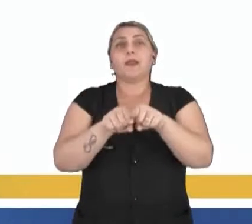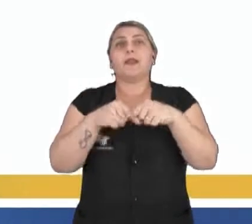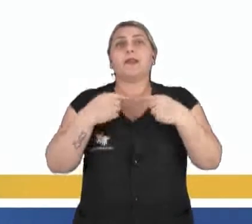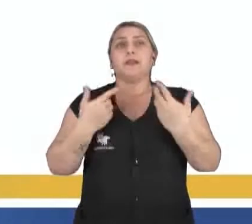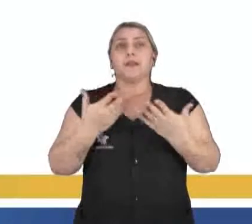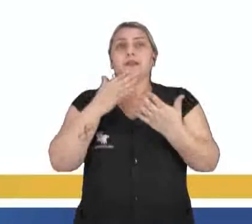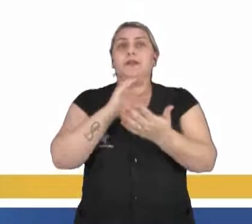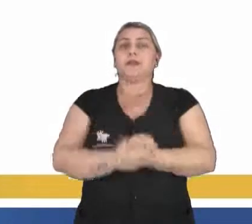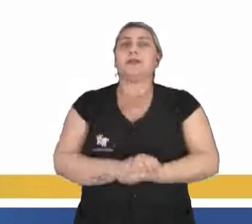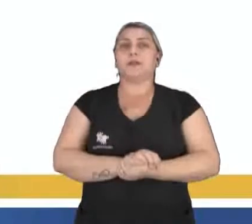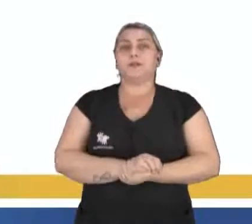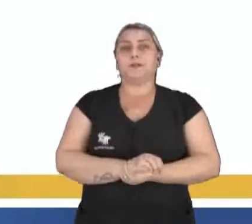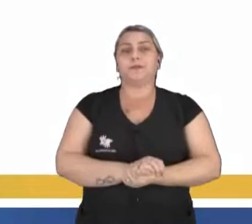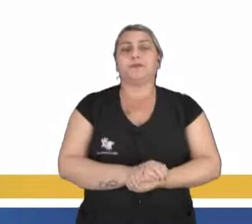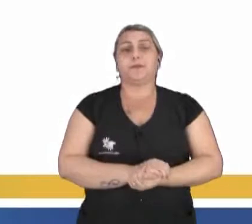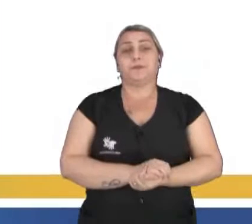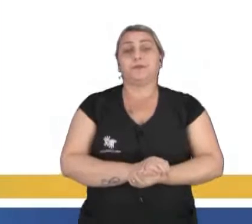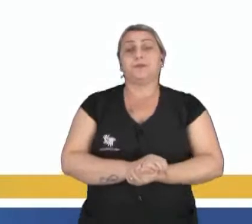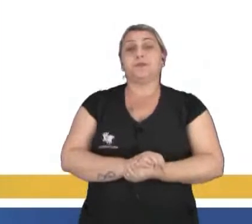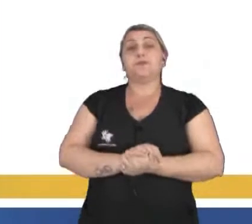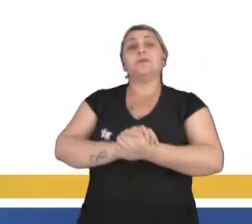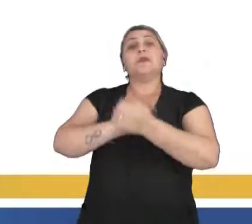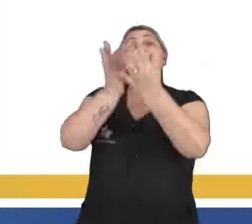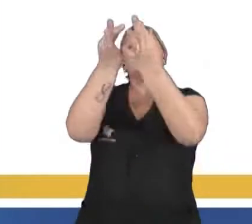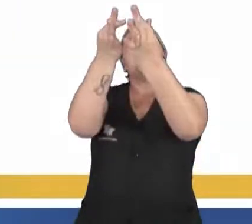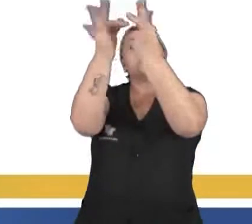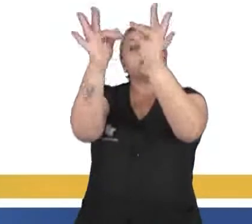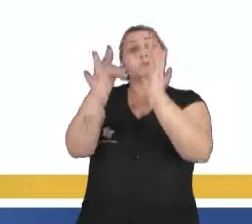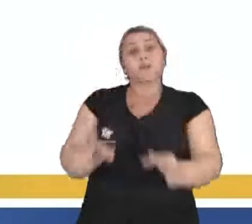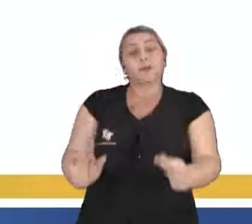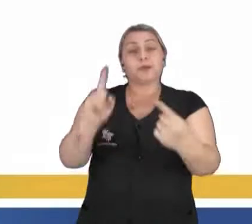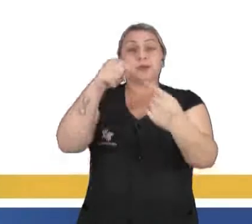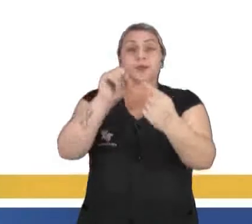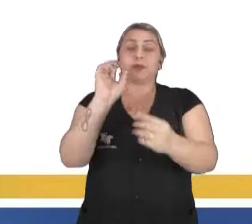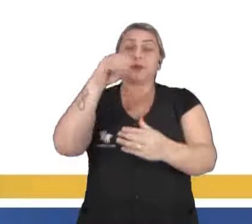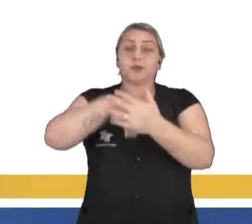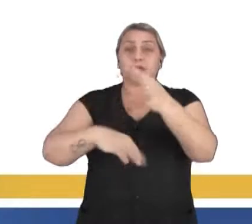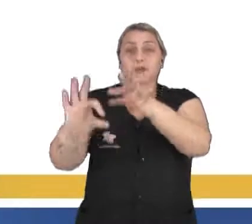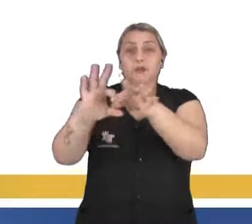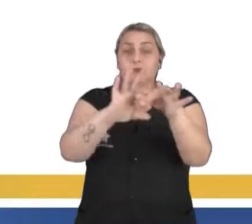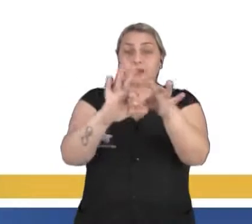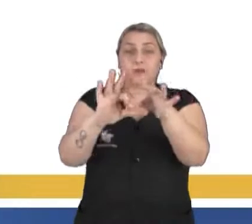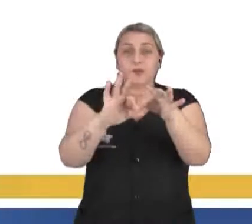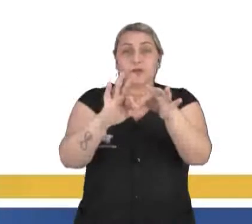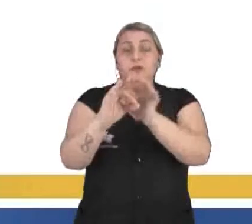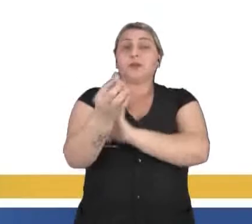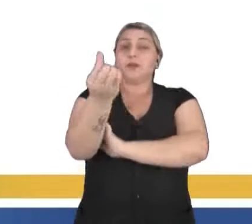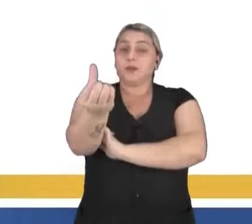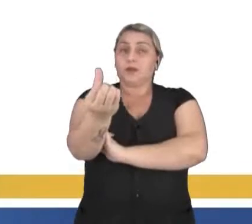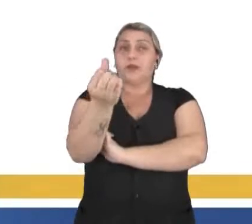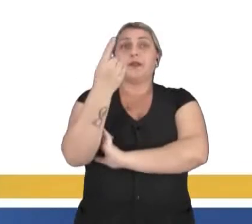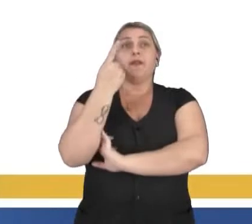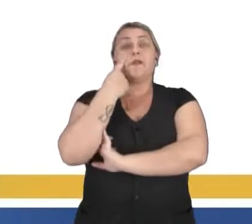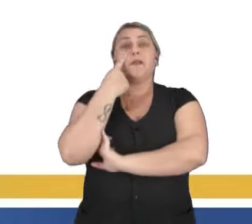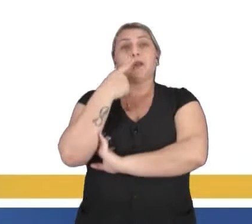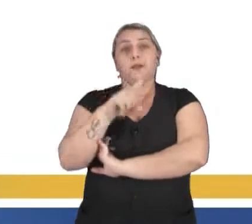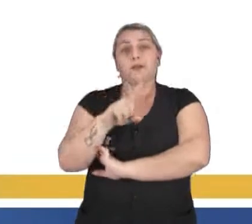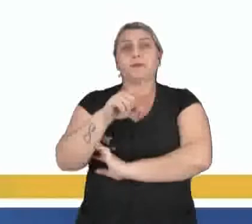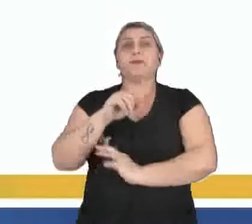exercer aí essas funções sintáticas ali dentro desse contexto, tá? Essas 6 funções que vocês estão vendo